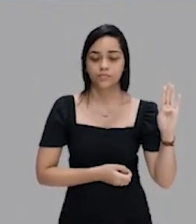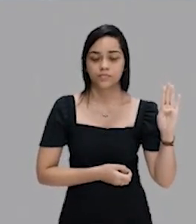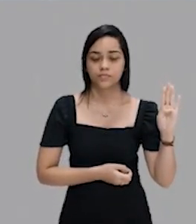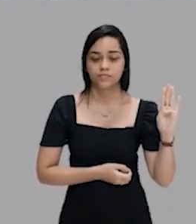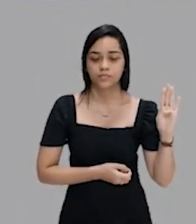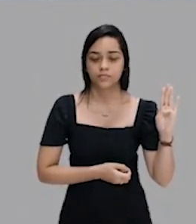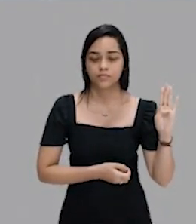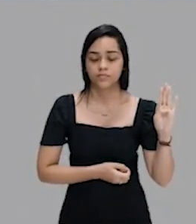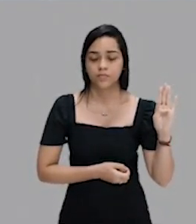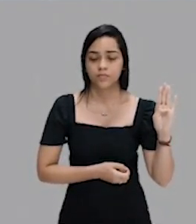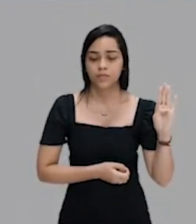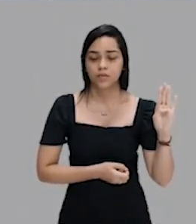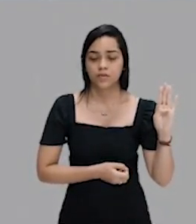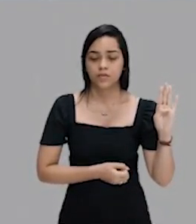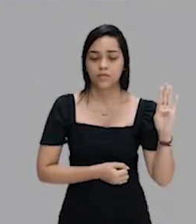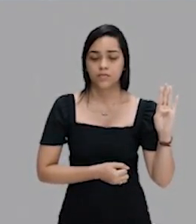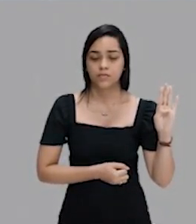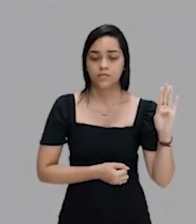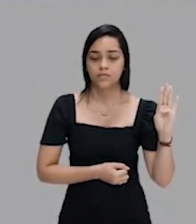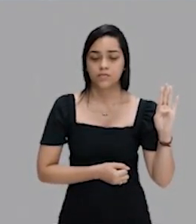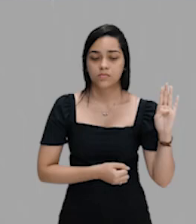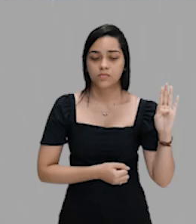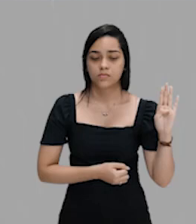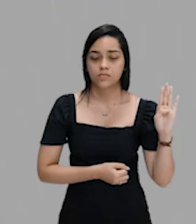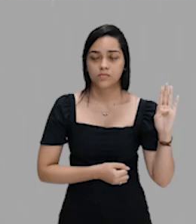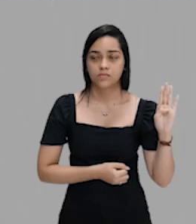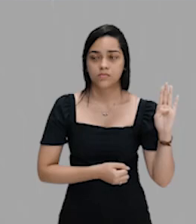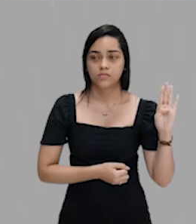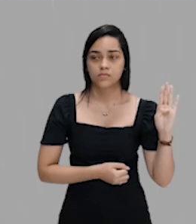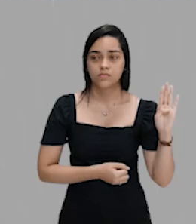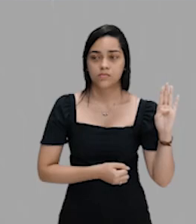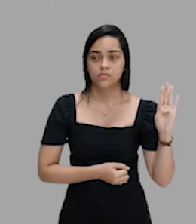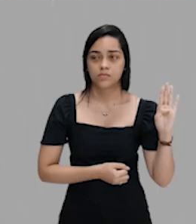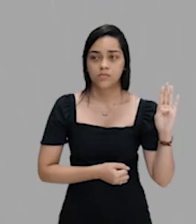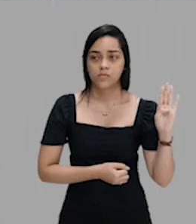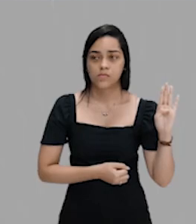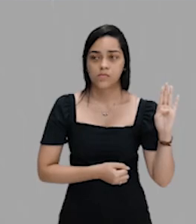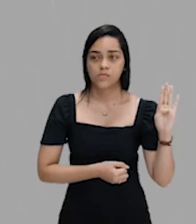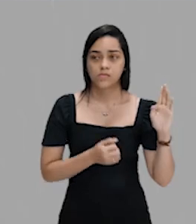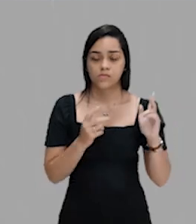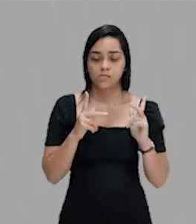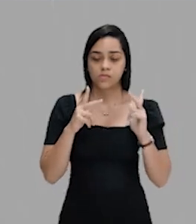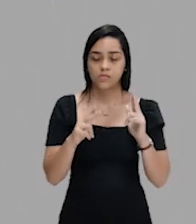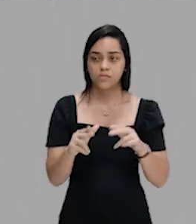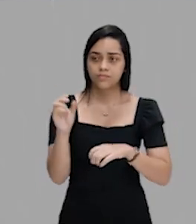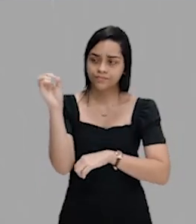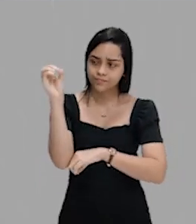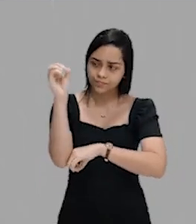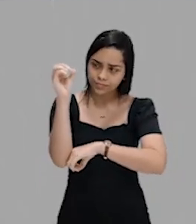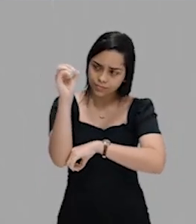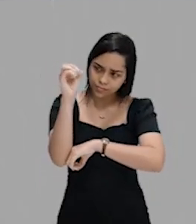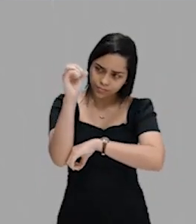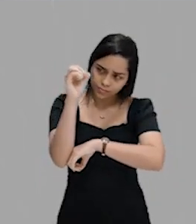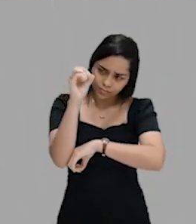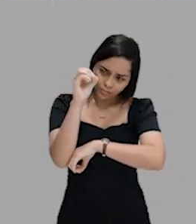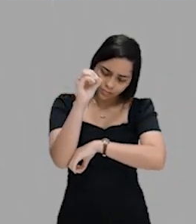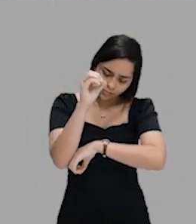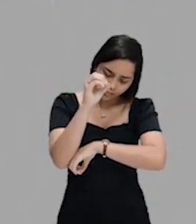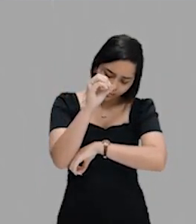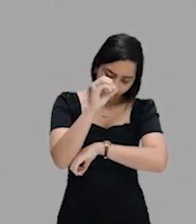recolhi-me um pouco depois e deitei-me igual à noite chegando né Igual